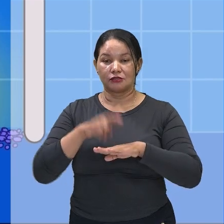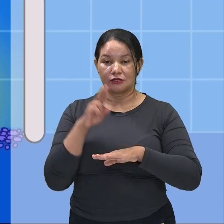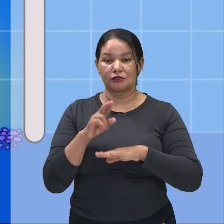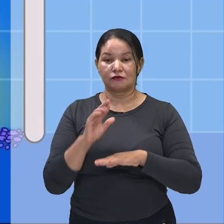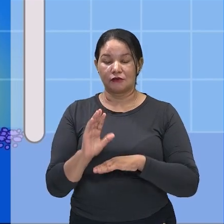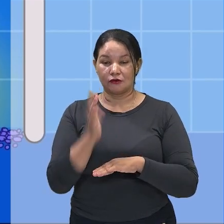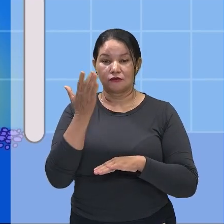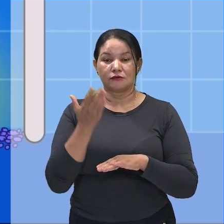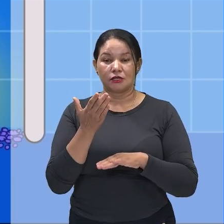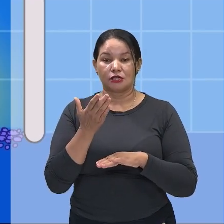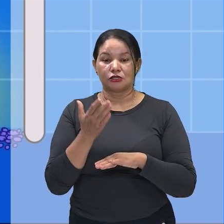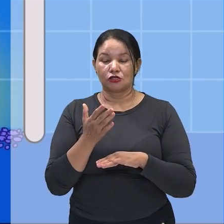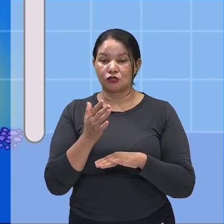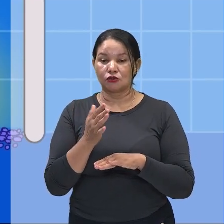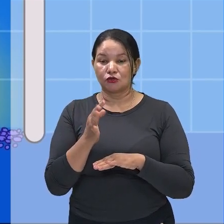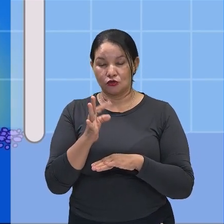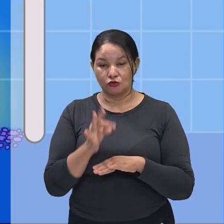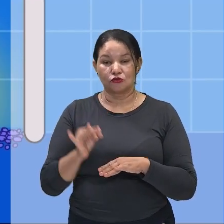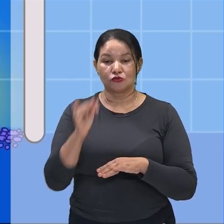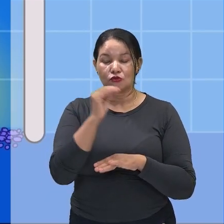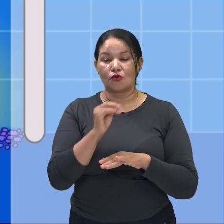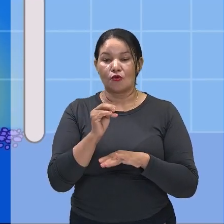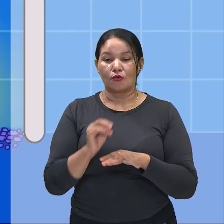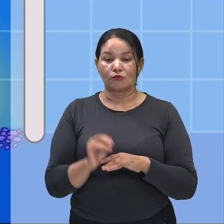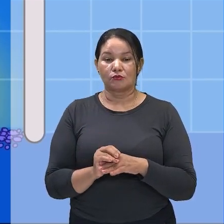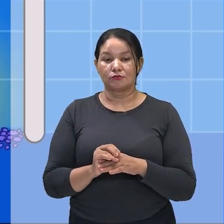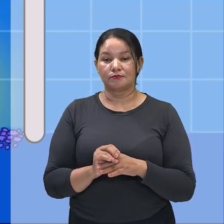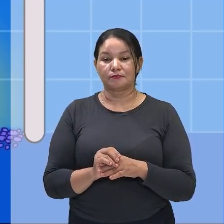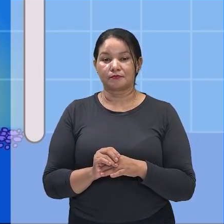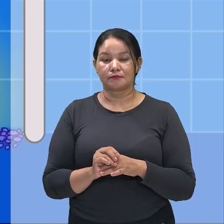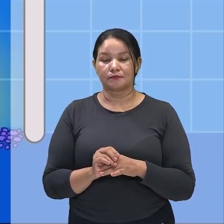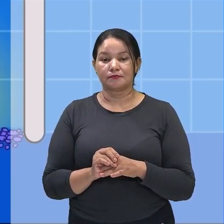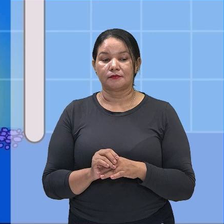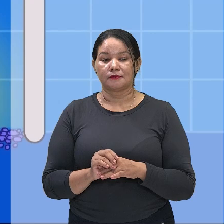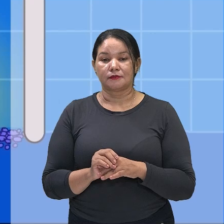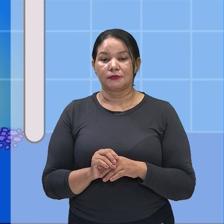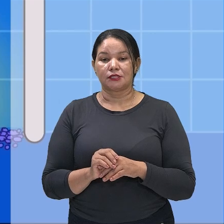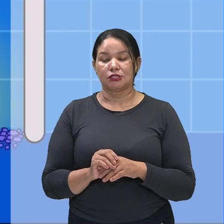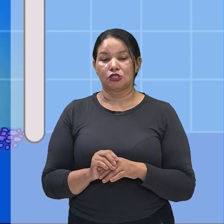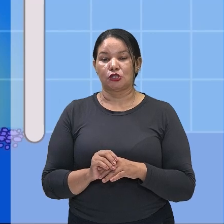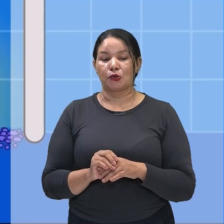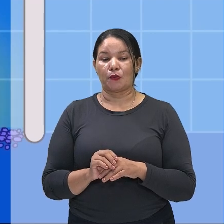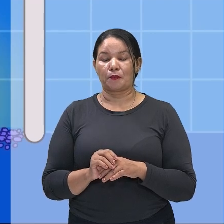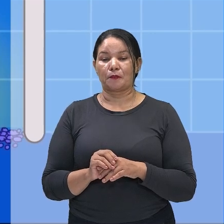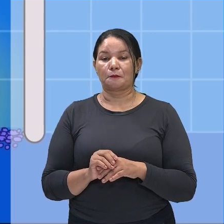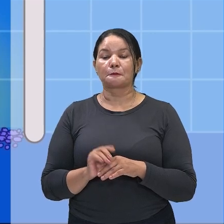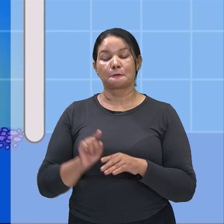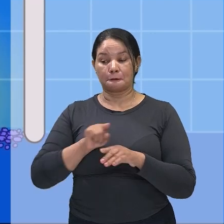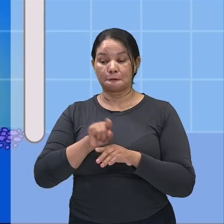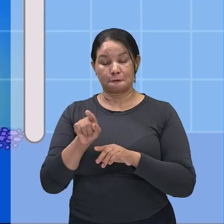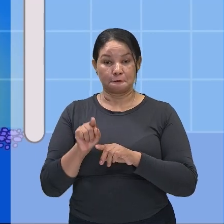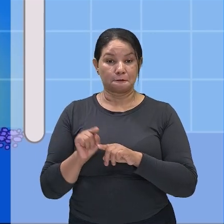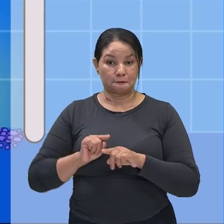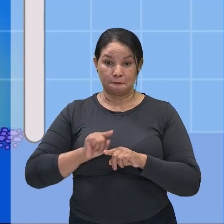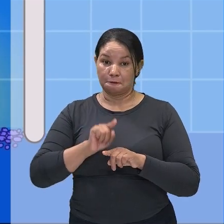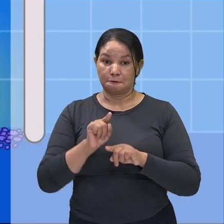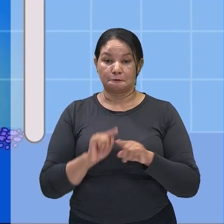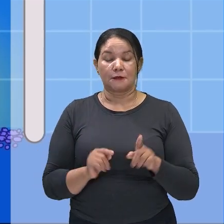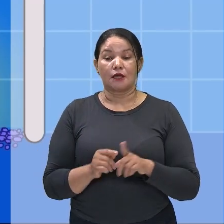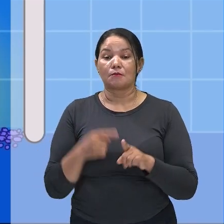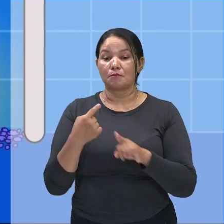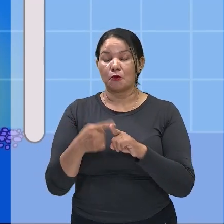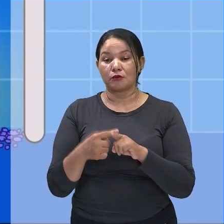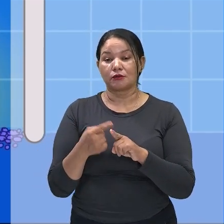ocorrer em todos os sentidos, certo? Então, aí você está entendendo por que o cabo da